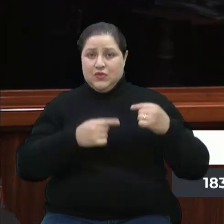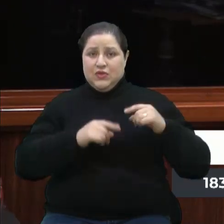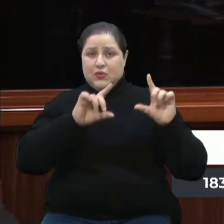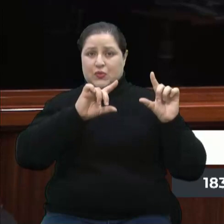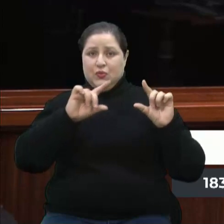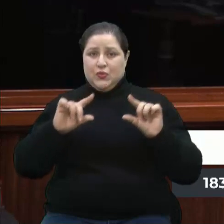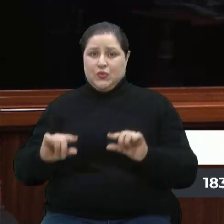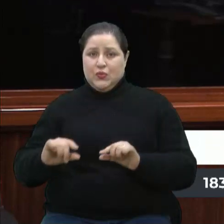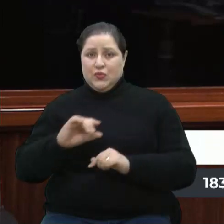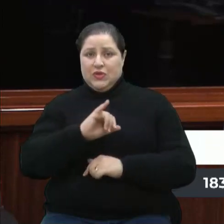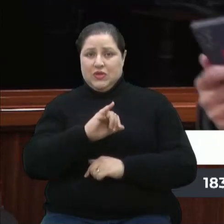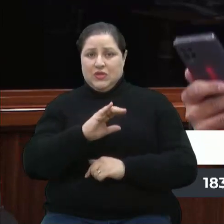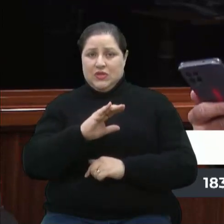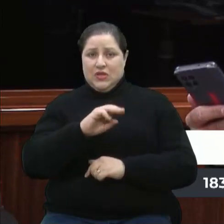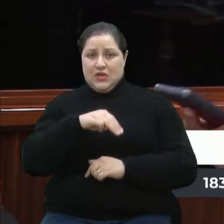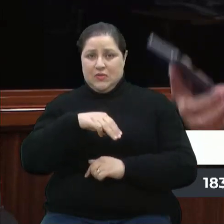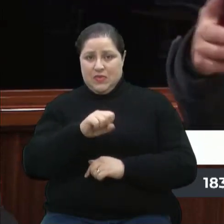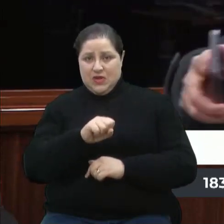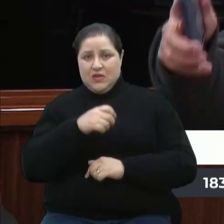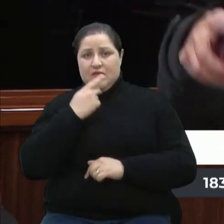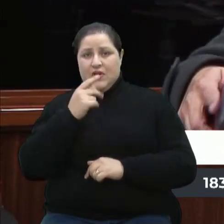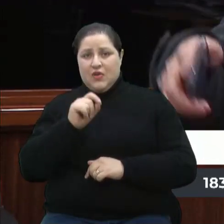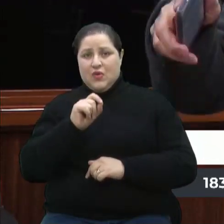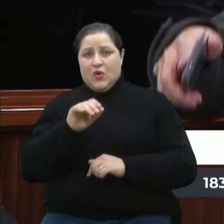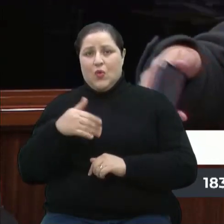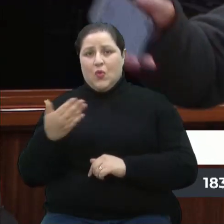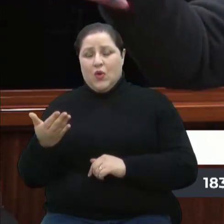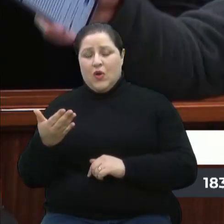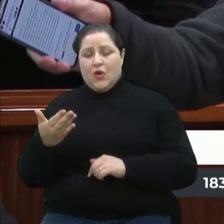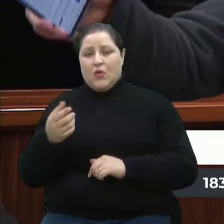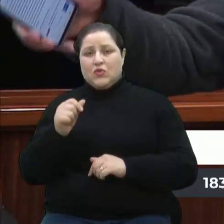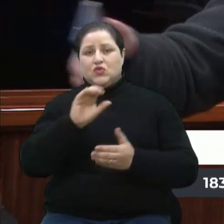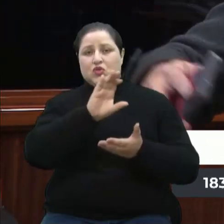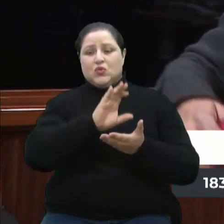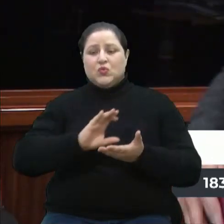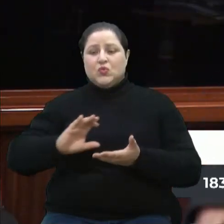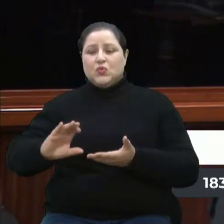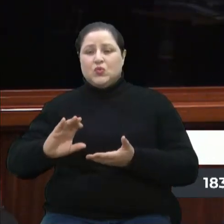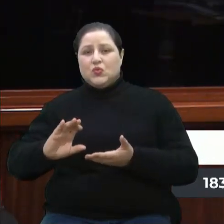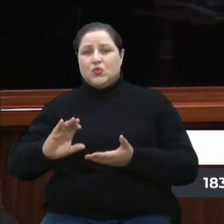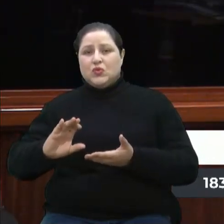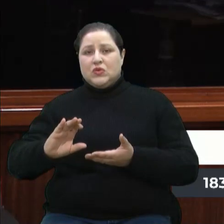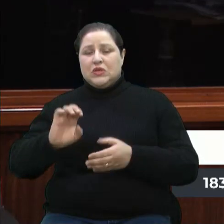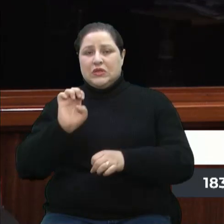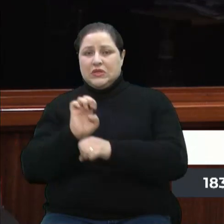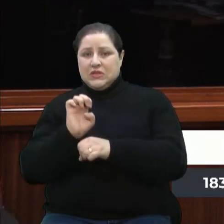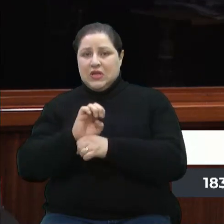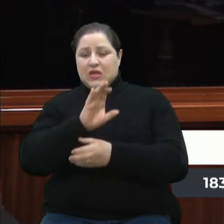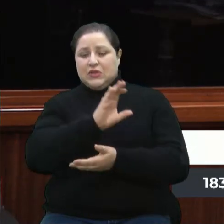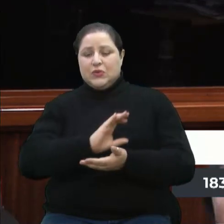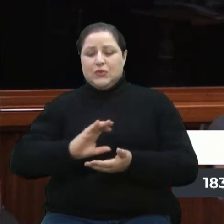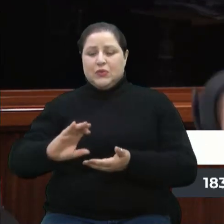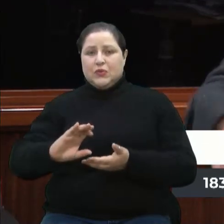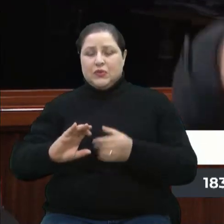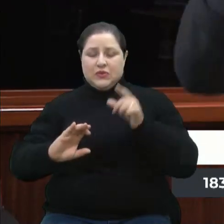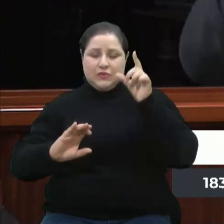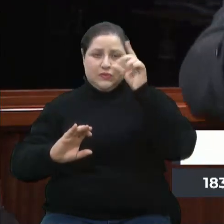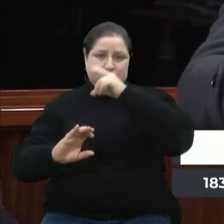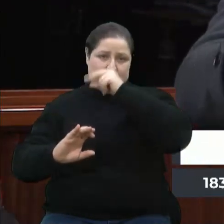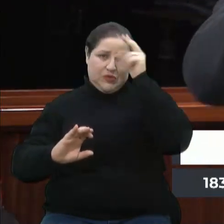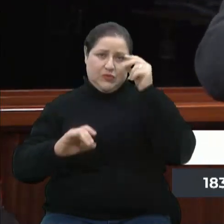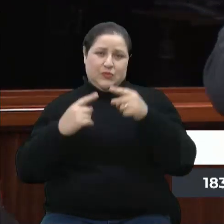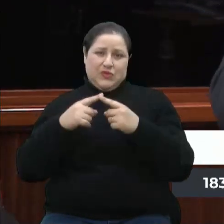redução do ICMS, que se falasse qual aporte vai vir para os estados e para os municípios. Porque isso vai